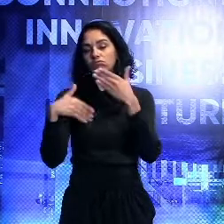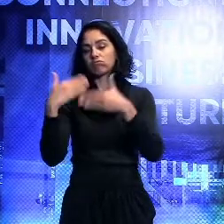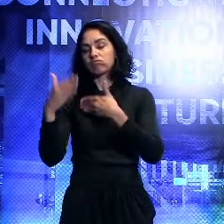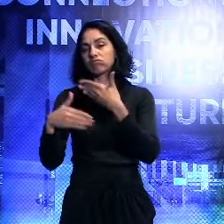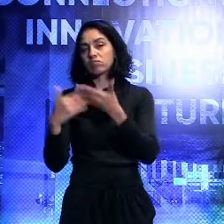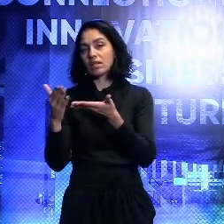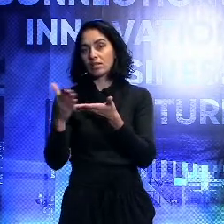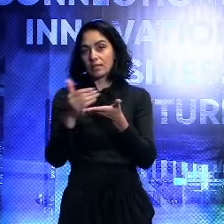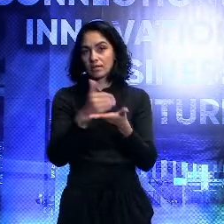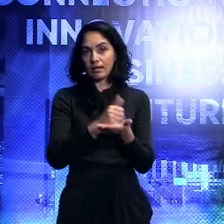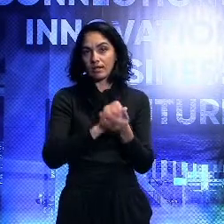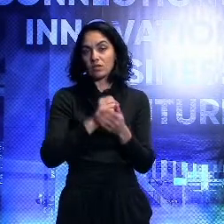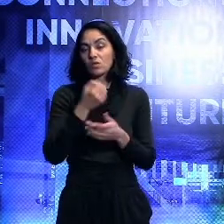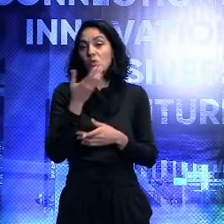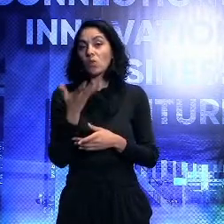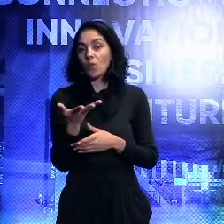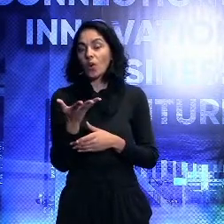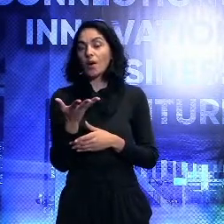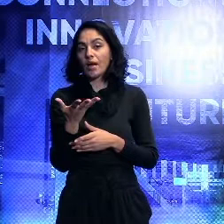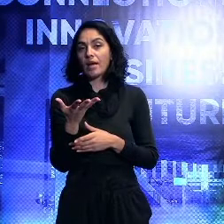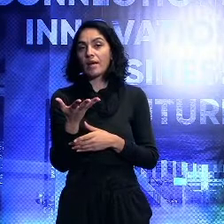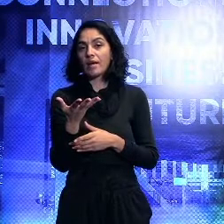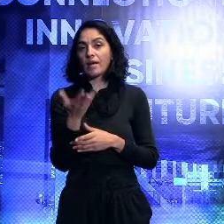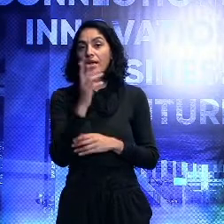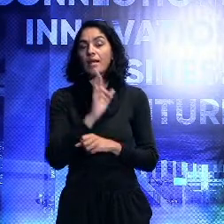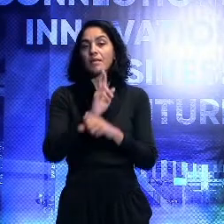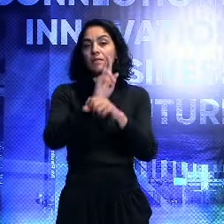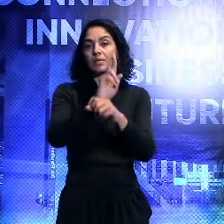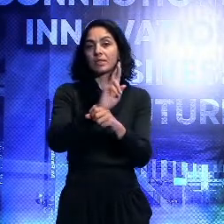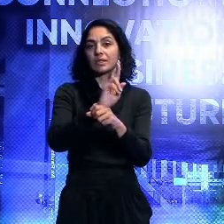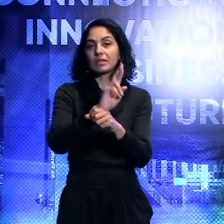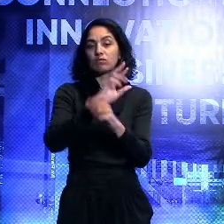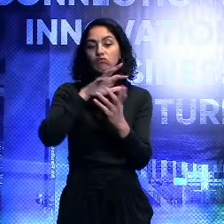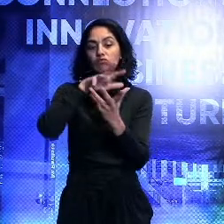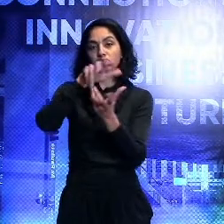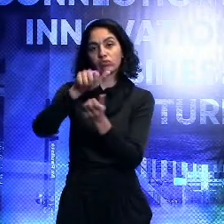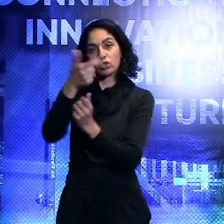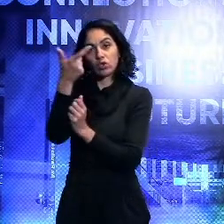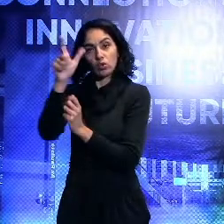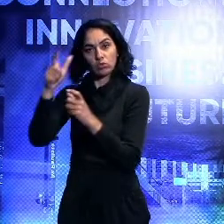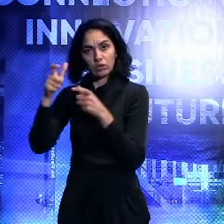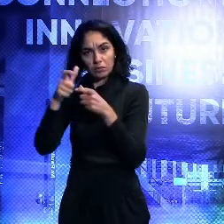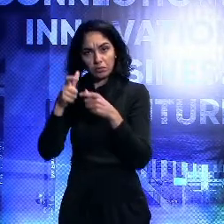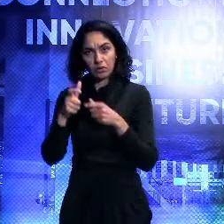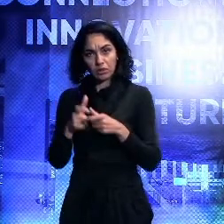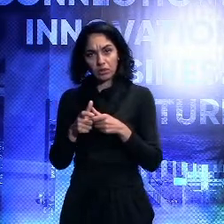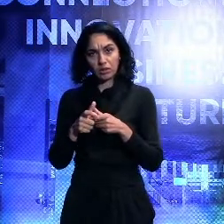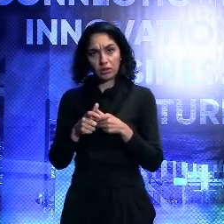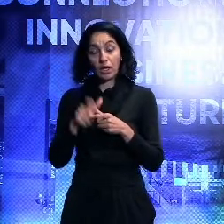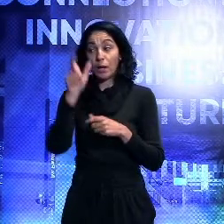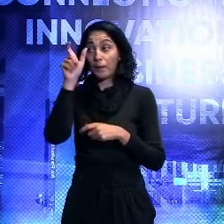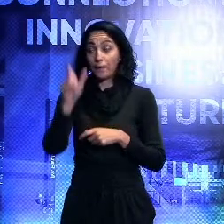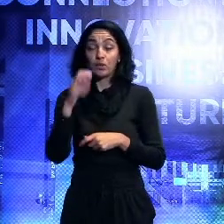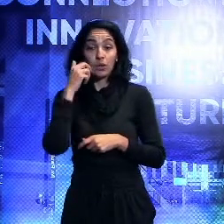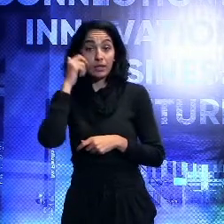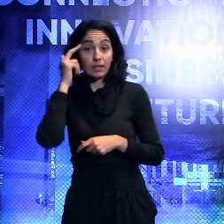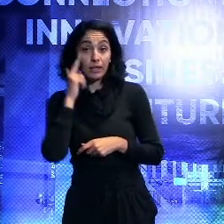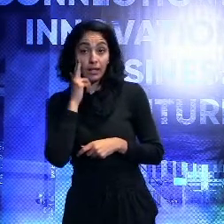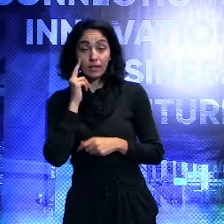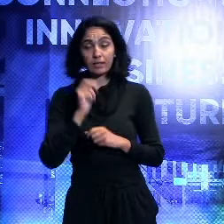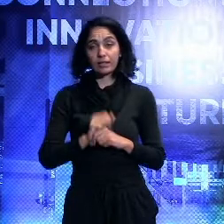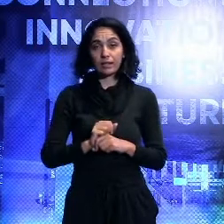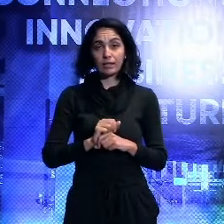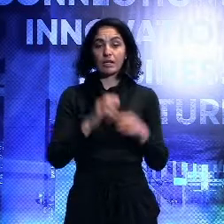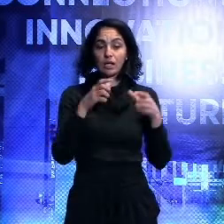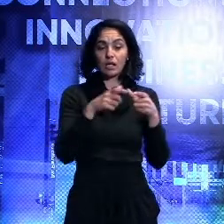qual é a representatividade no nosso universo de outras minorias. Pessoas negras, pessoas que estão